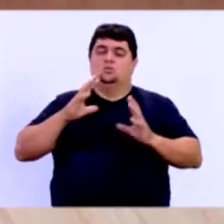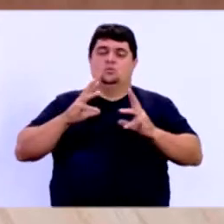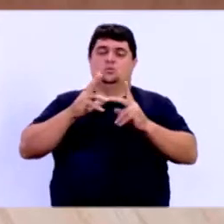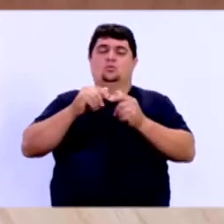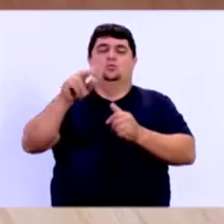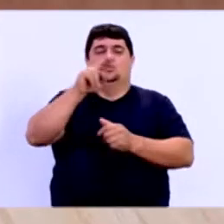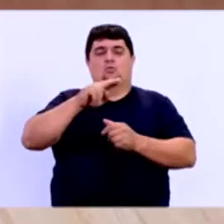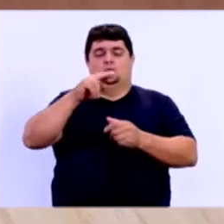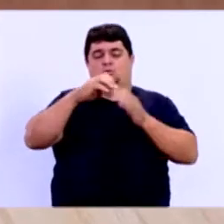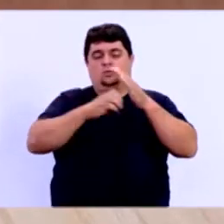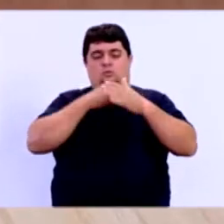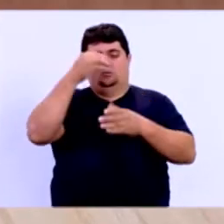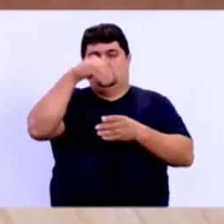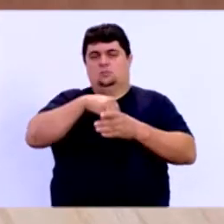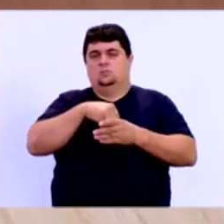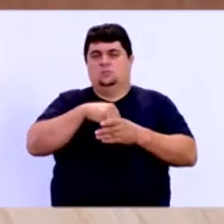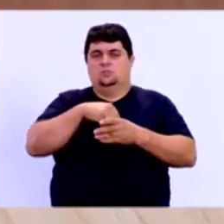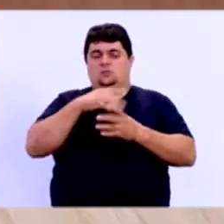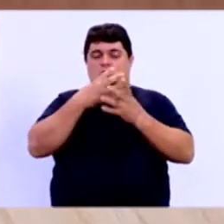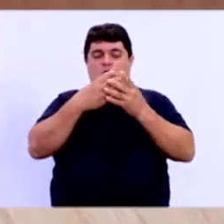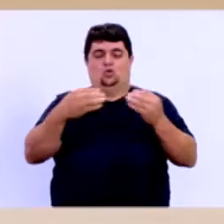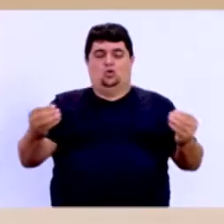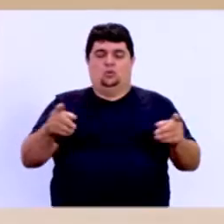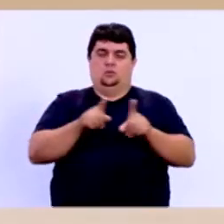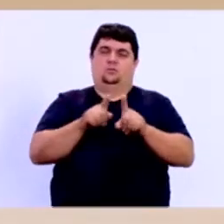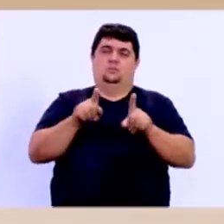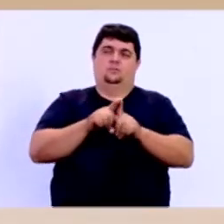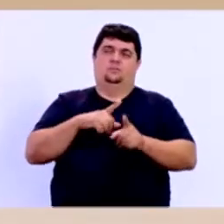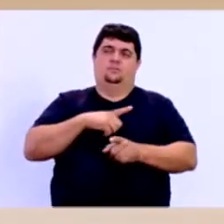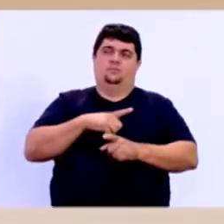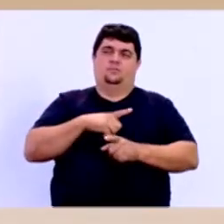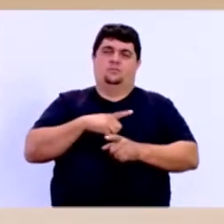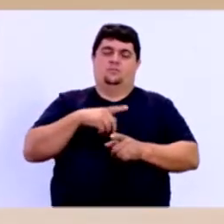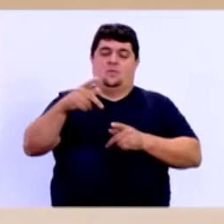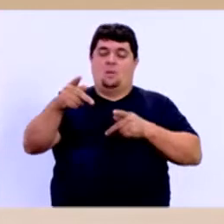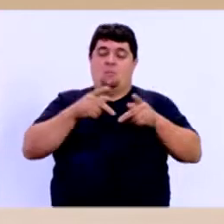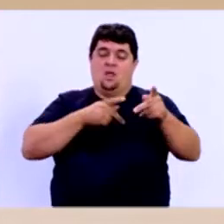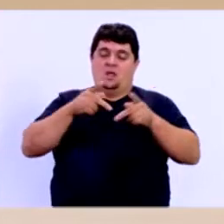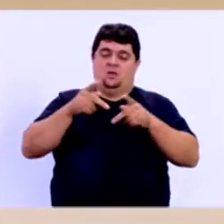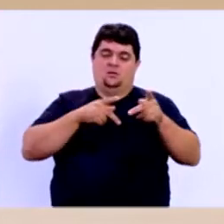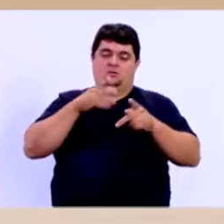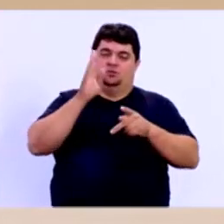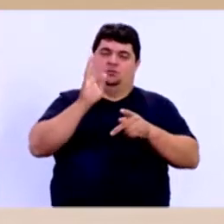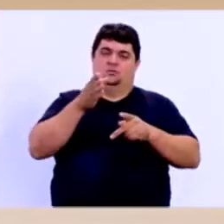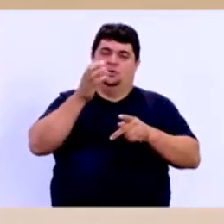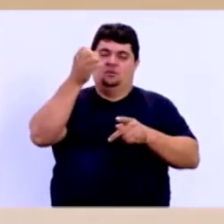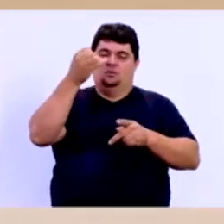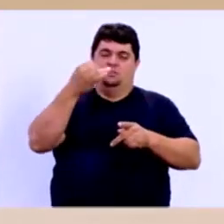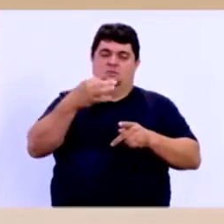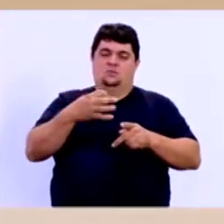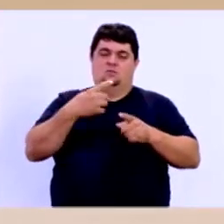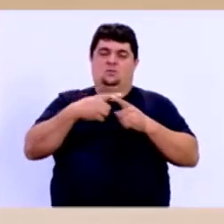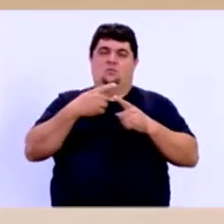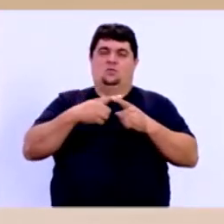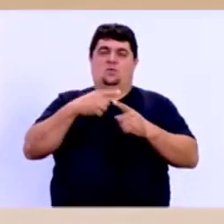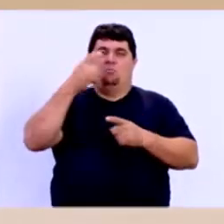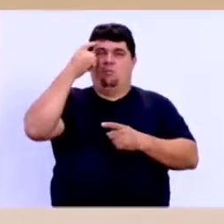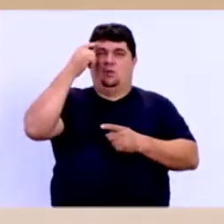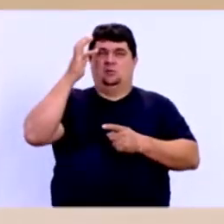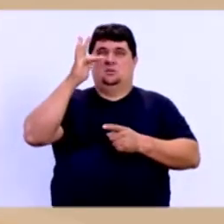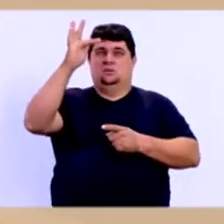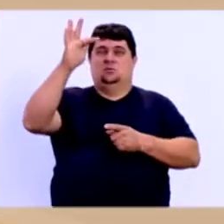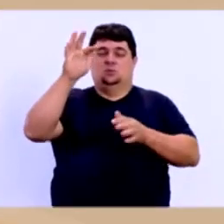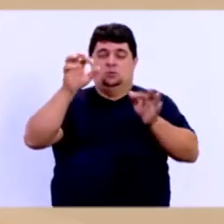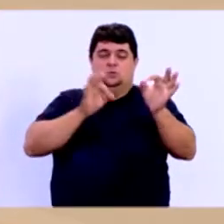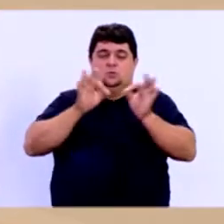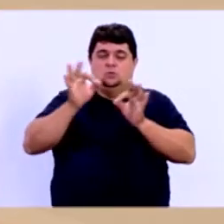estão cada vez mais escassos. Certo, acho que o nome já diz, planejamento, ele já tem essa carga de organização mesmo,